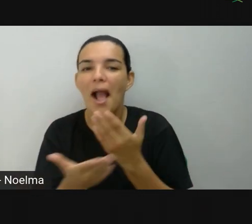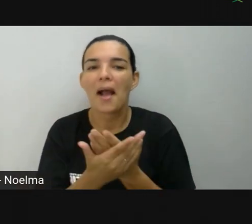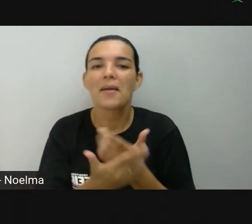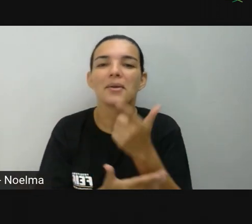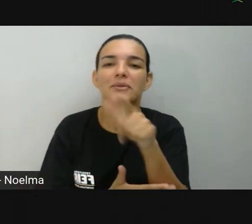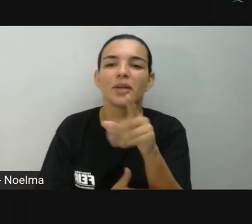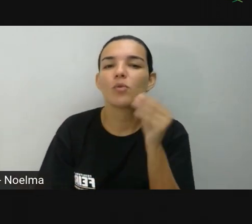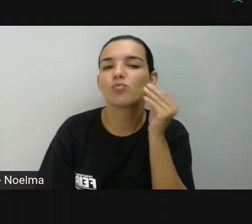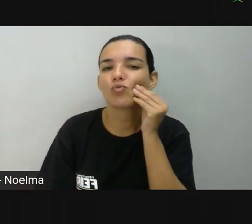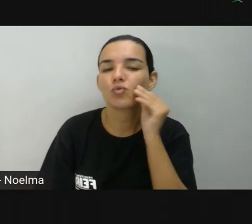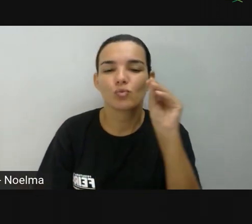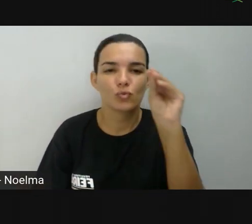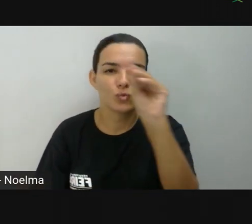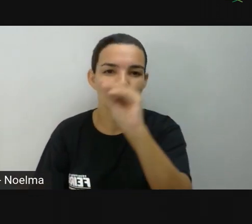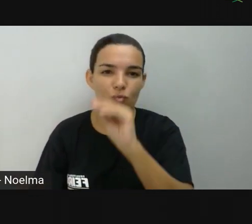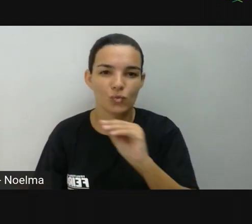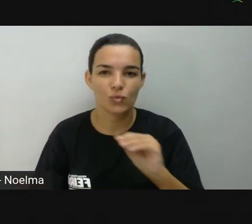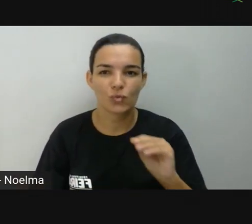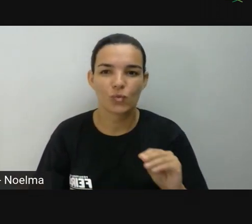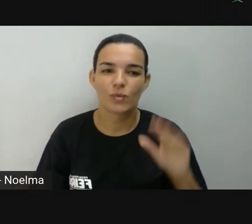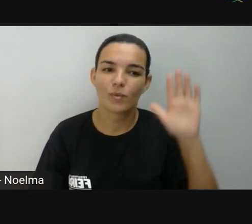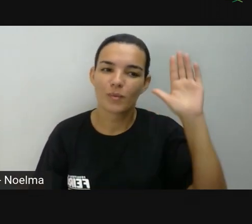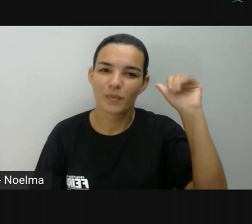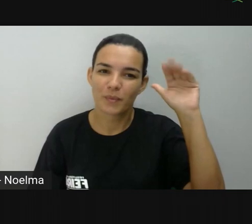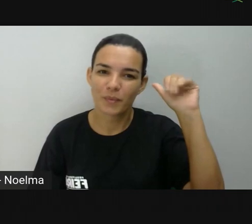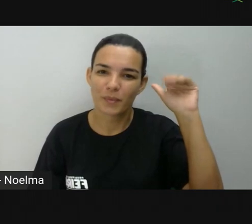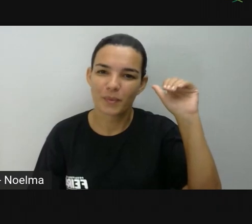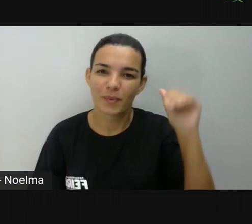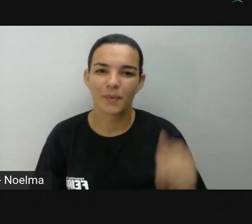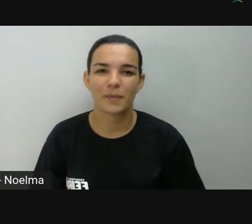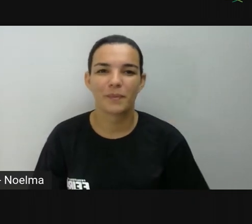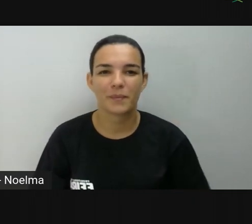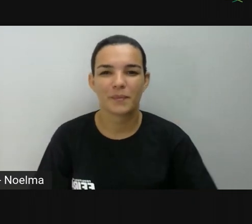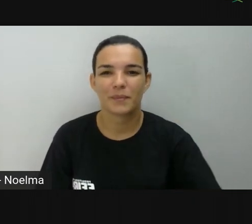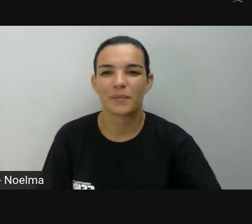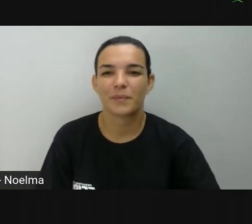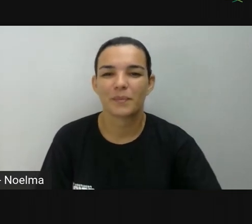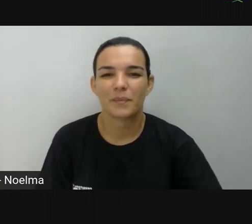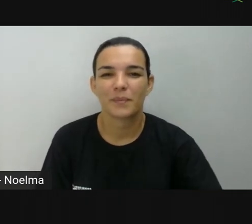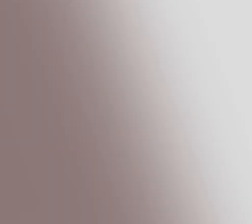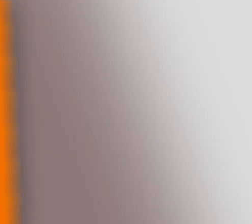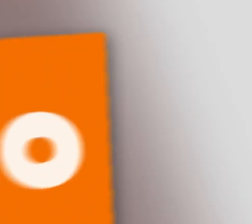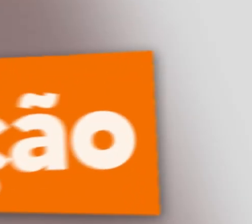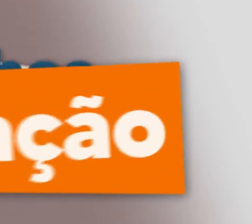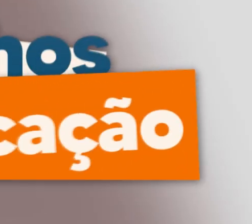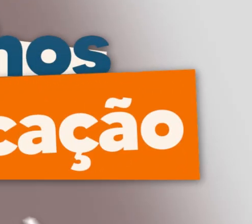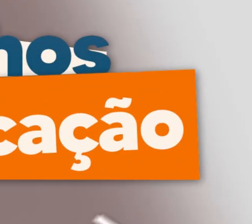aula. Beijinho no coração de vocês e façam um vídeo. Tchau, tchau!